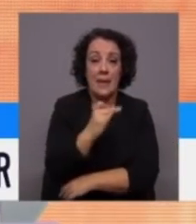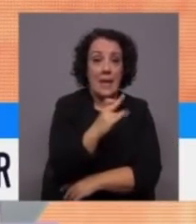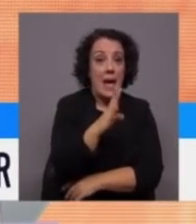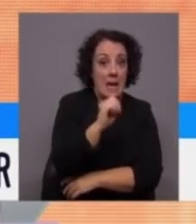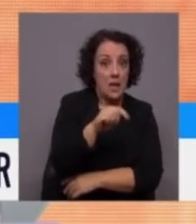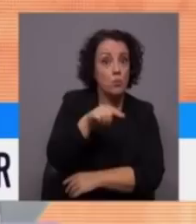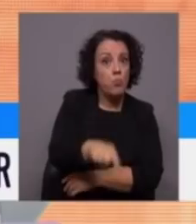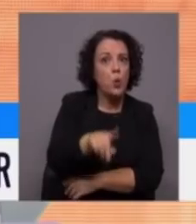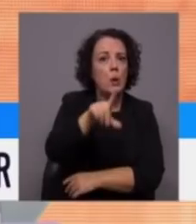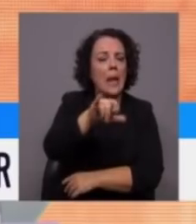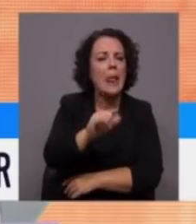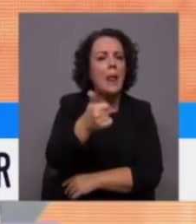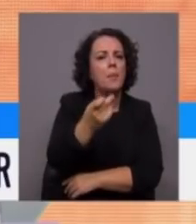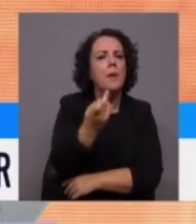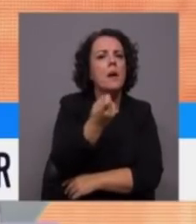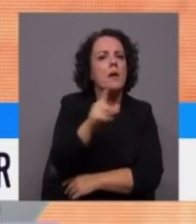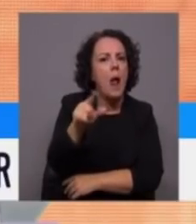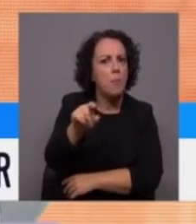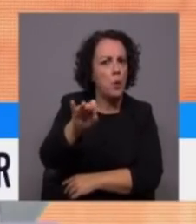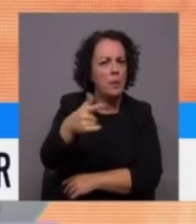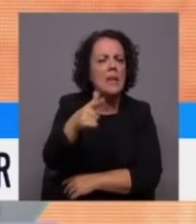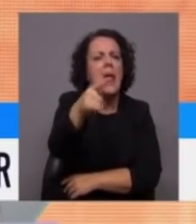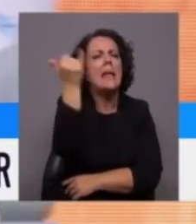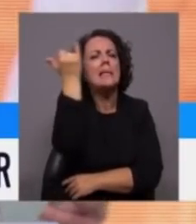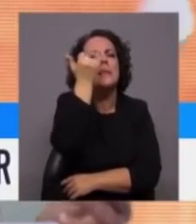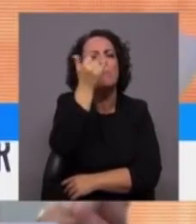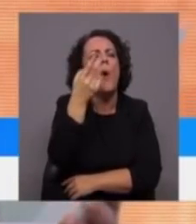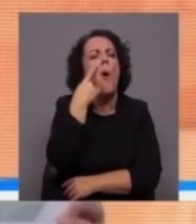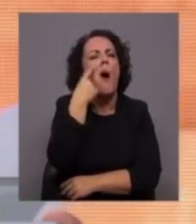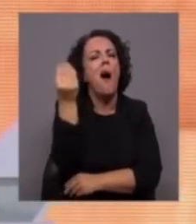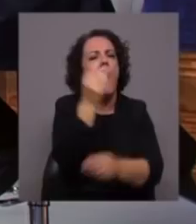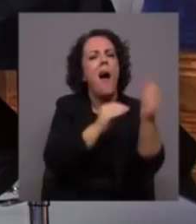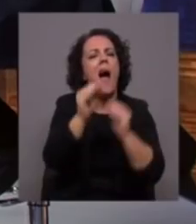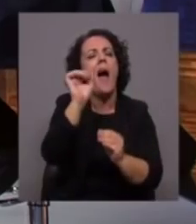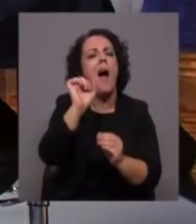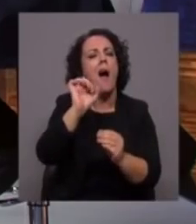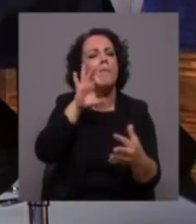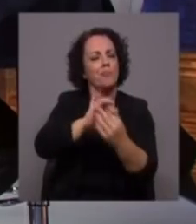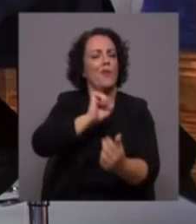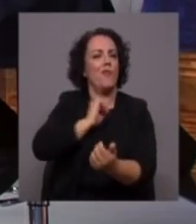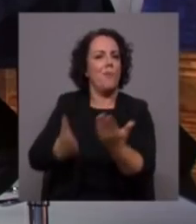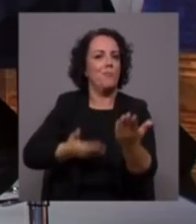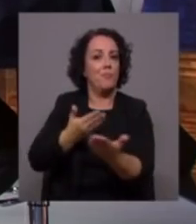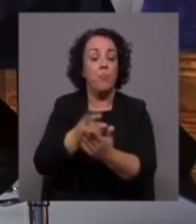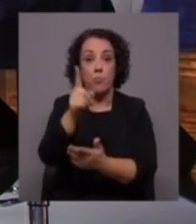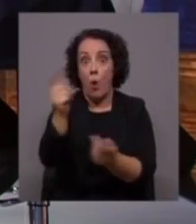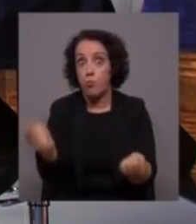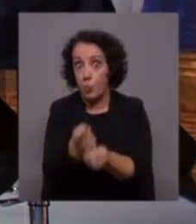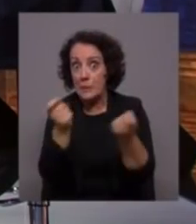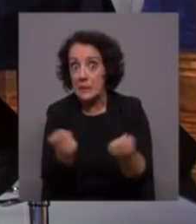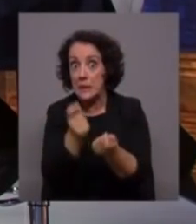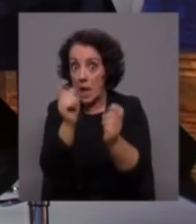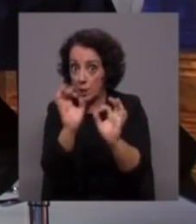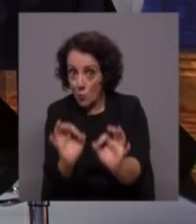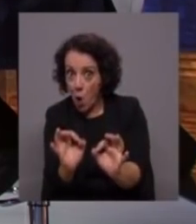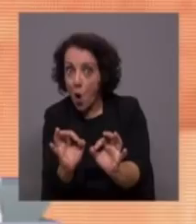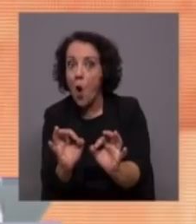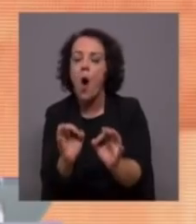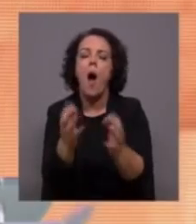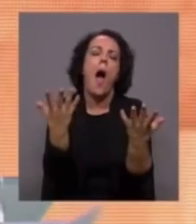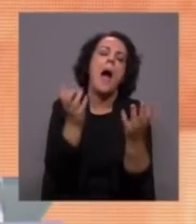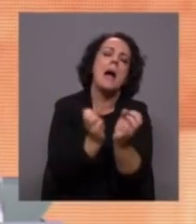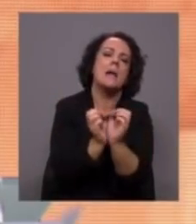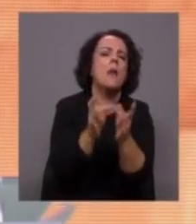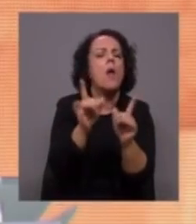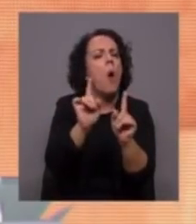verao.pt vejam quanto é que podem poupar com a a porta publicidade Leite a minha primeira publicidade é informação